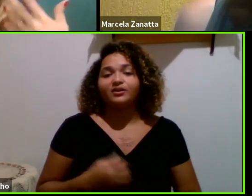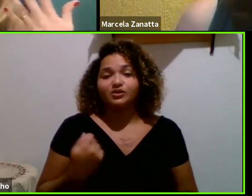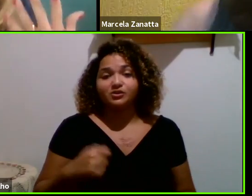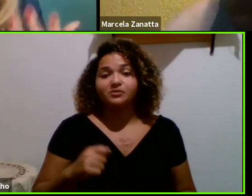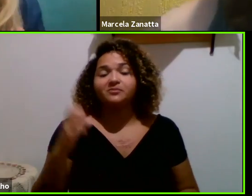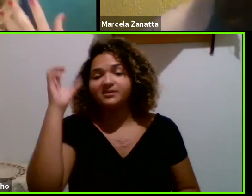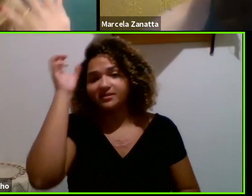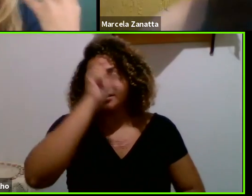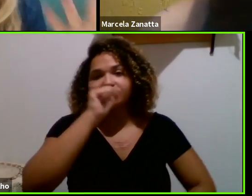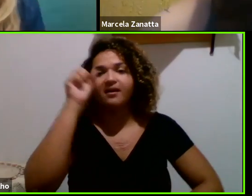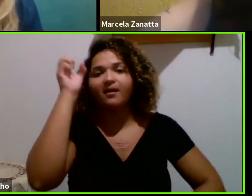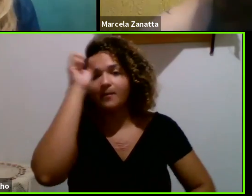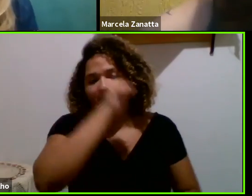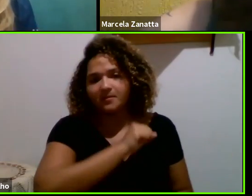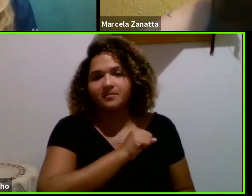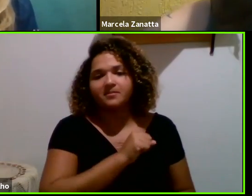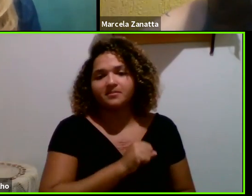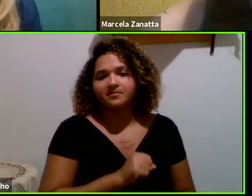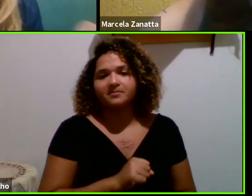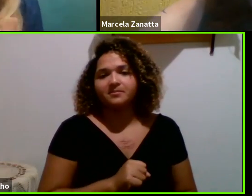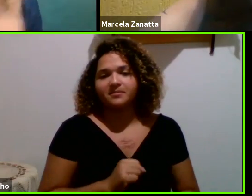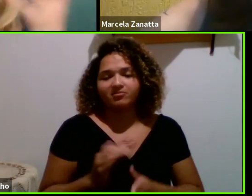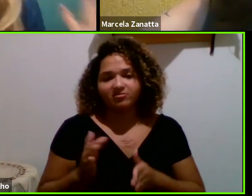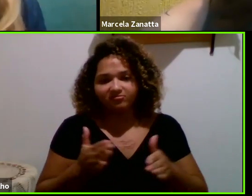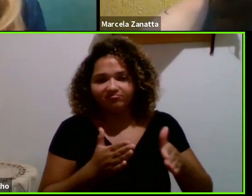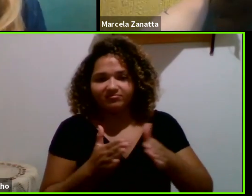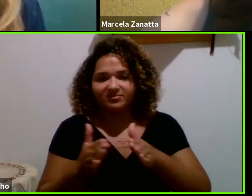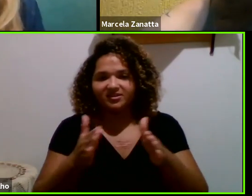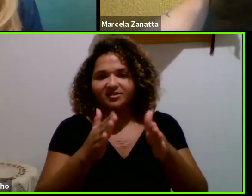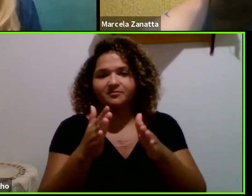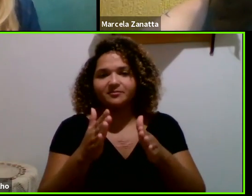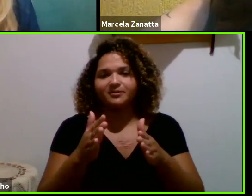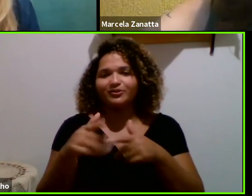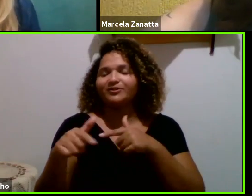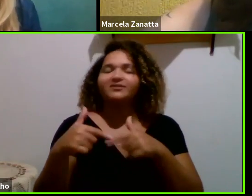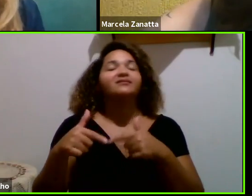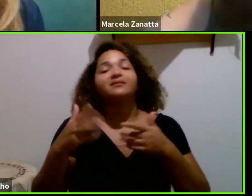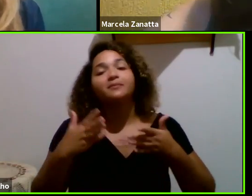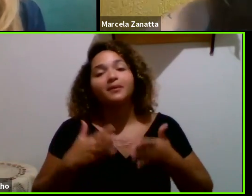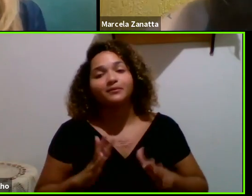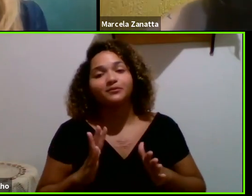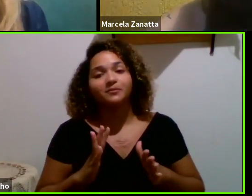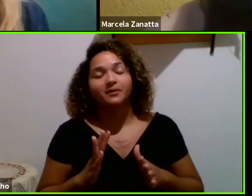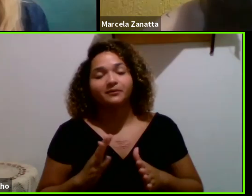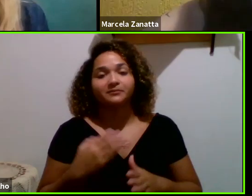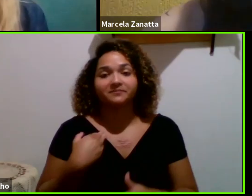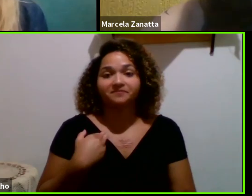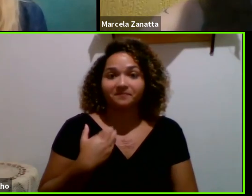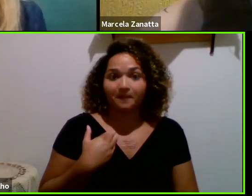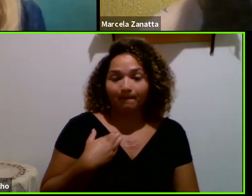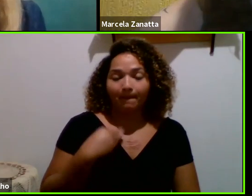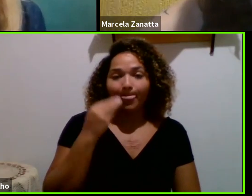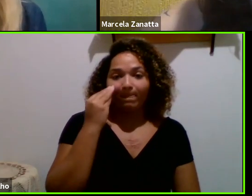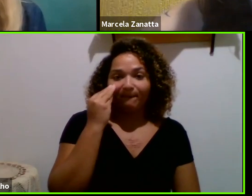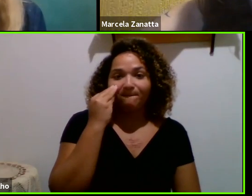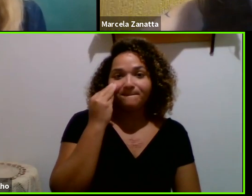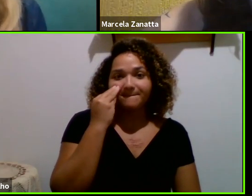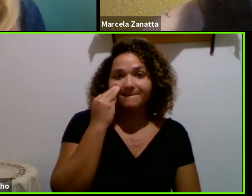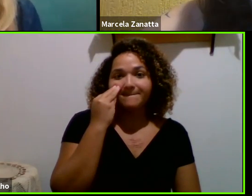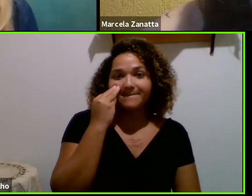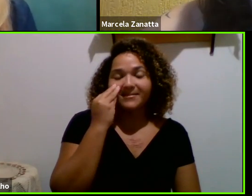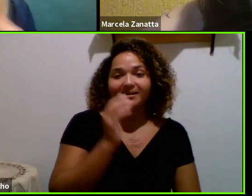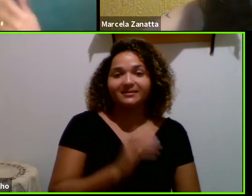a manejar e conduzir o trabalho de parto com esses desafios. Então, a minha experiência com 4 apoio também é